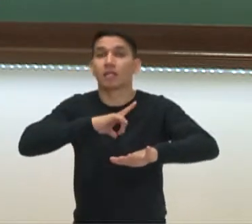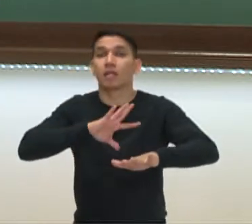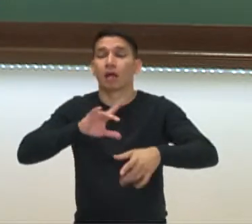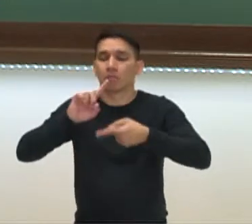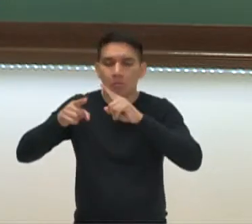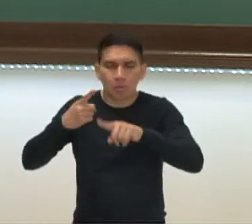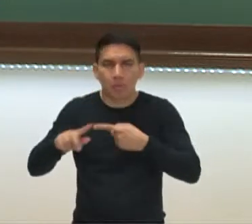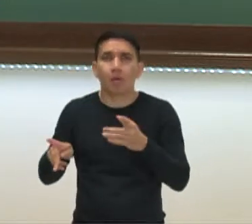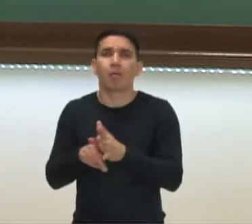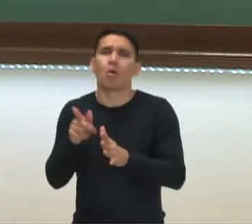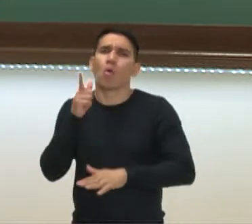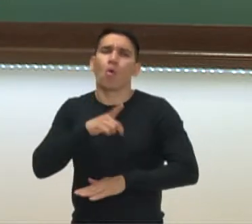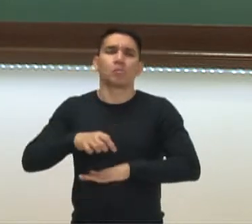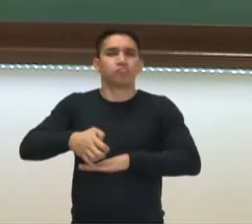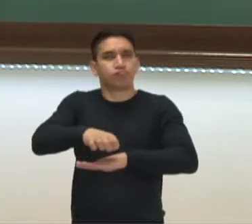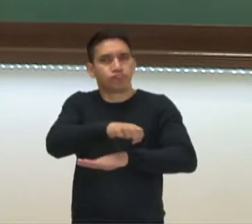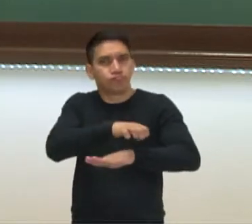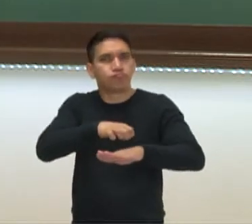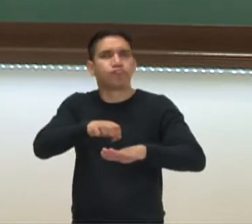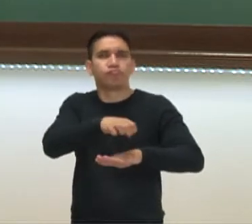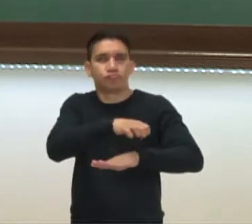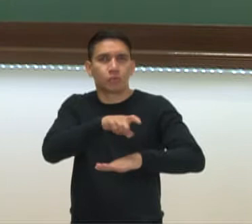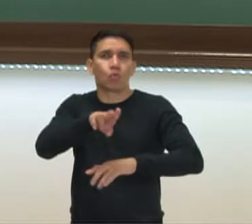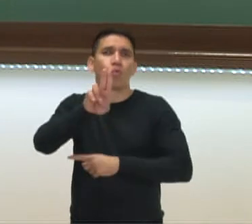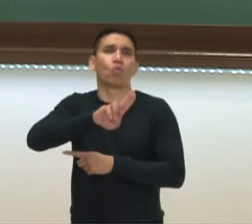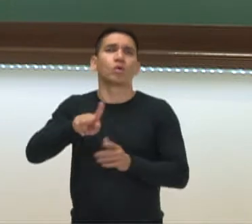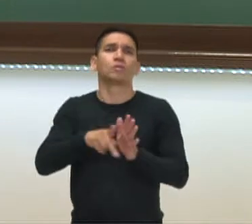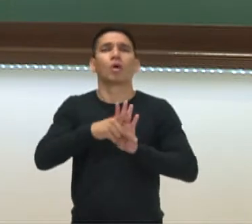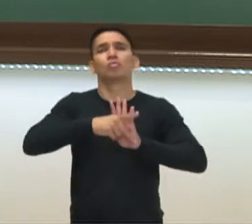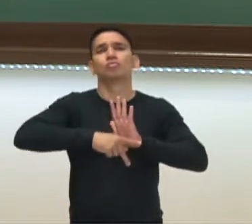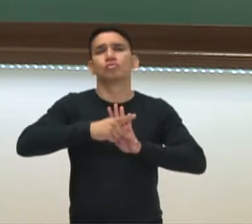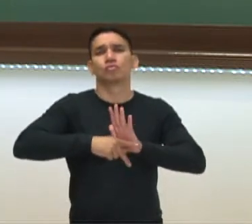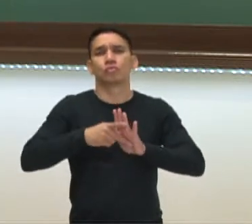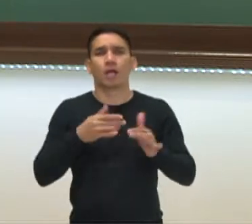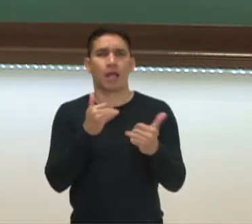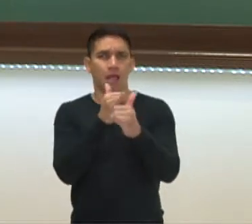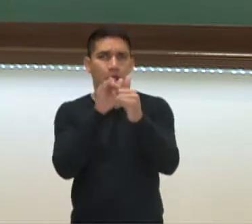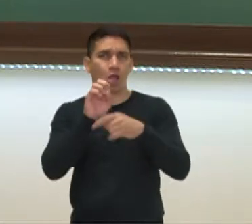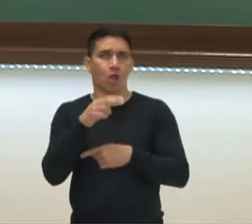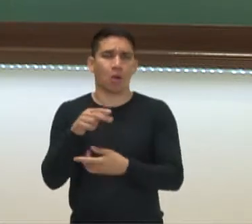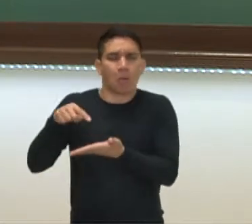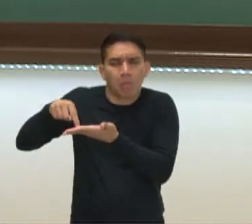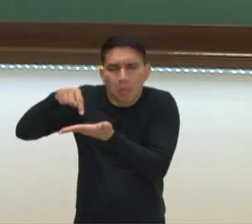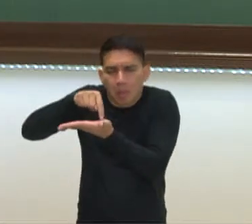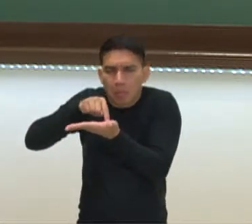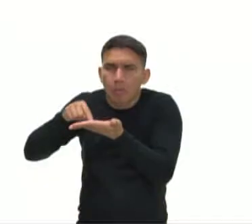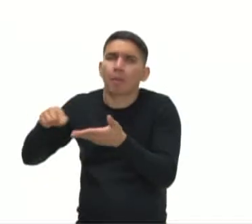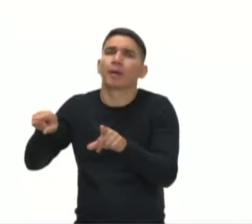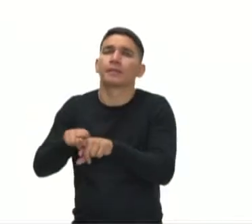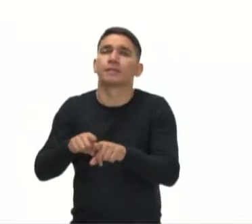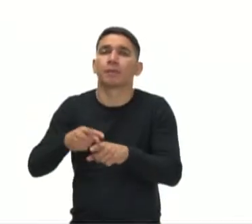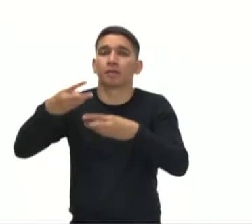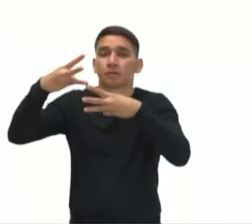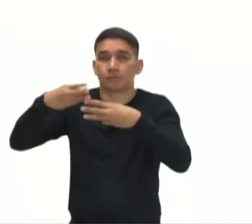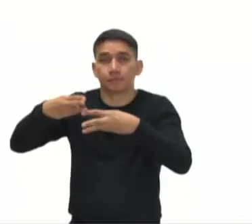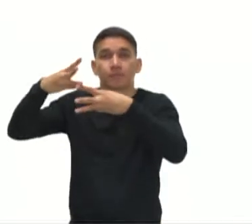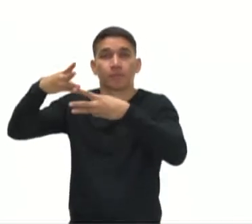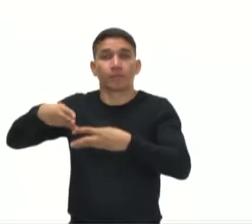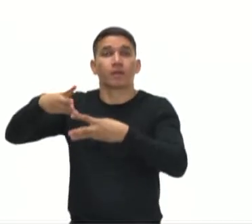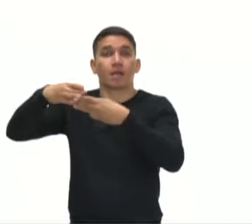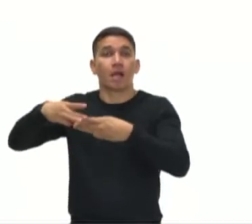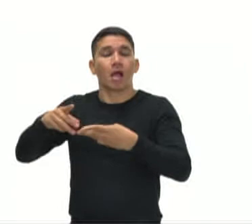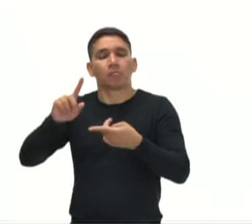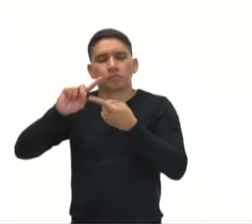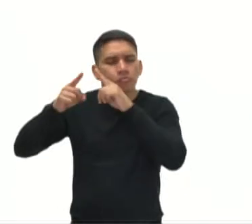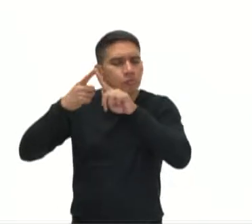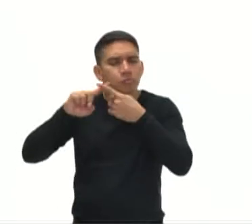certa resistência elétrica. E você usa isso nos projetos elétricos ou eletrônicos. E o resistor, ele é um componente, então,